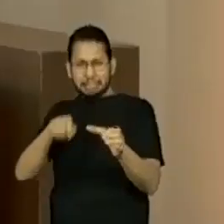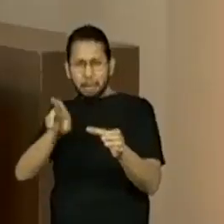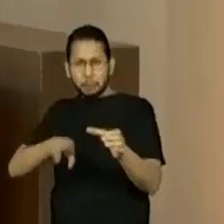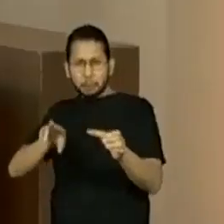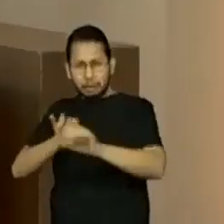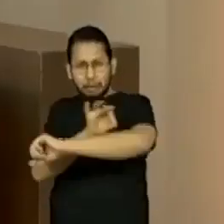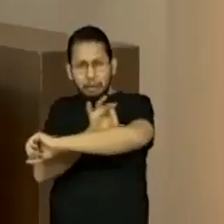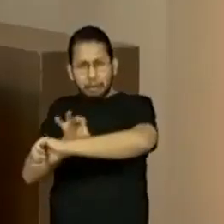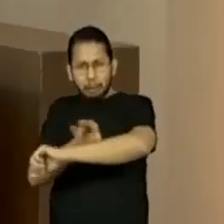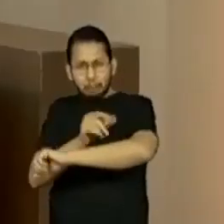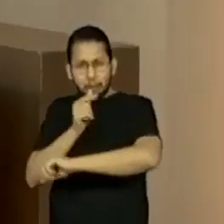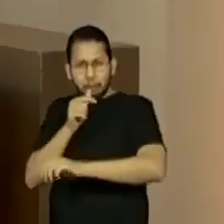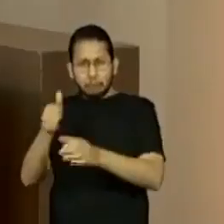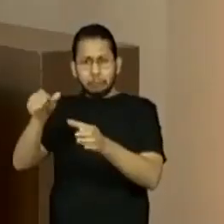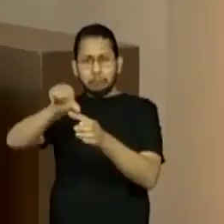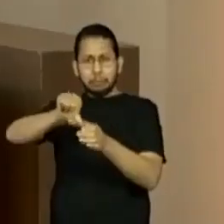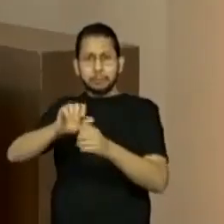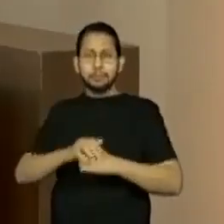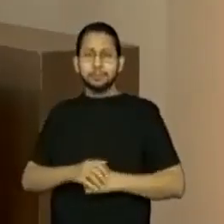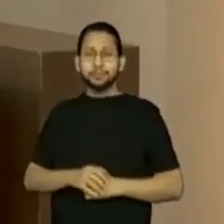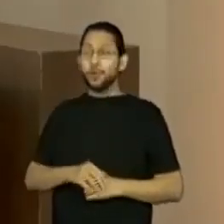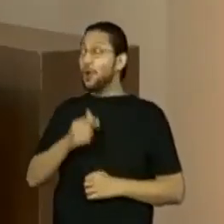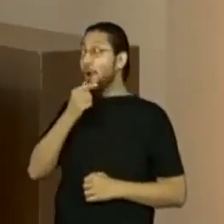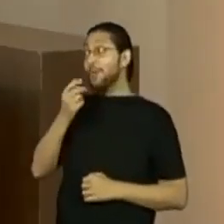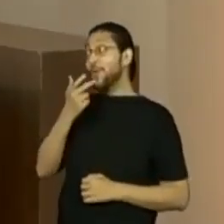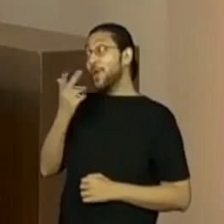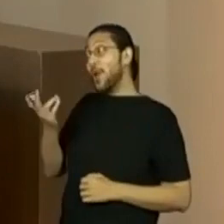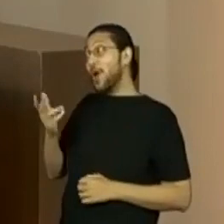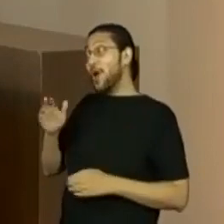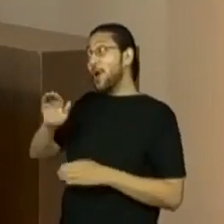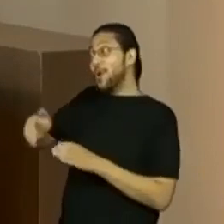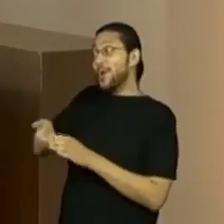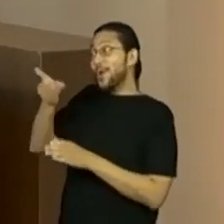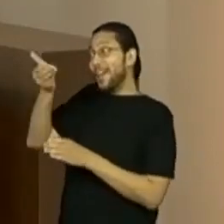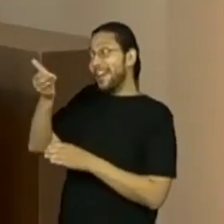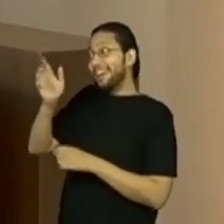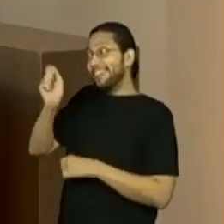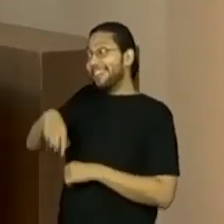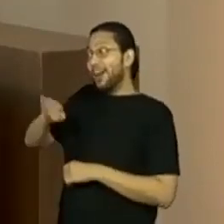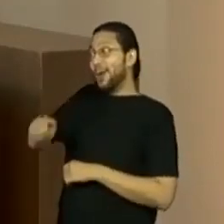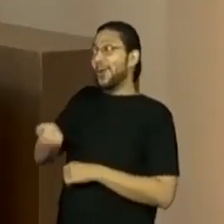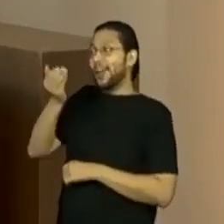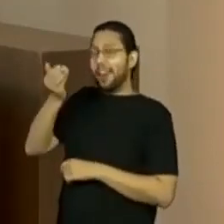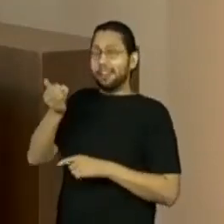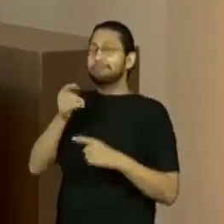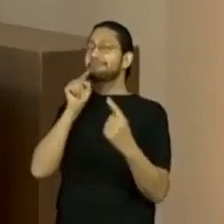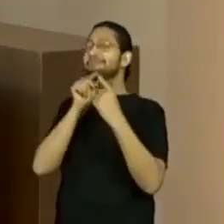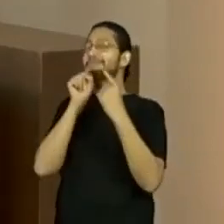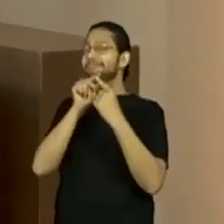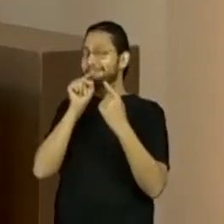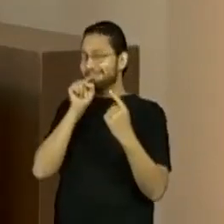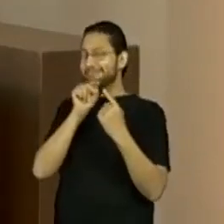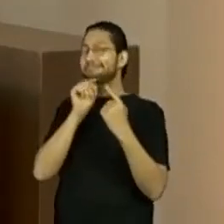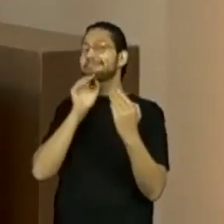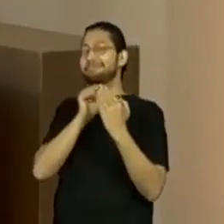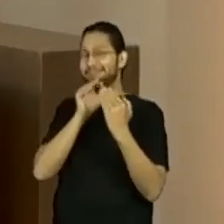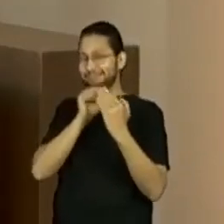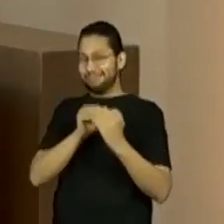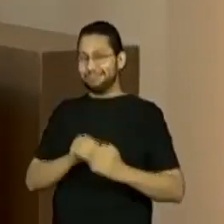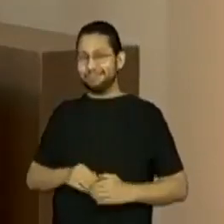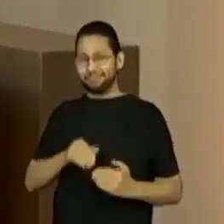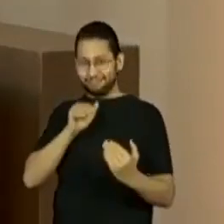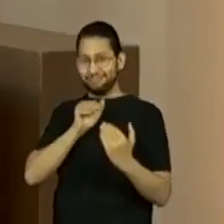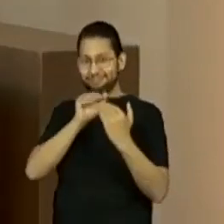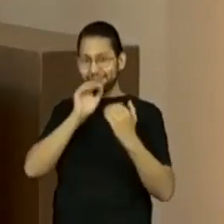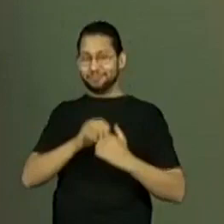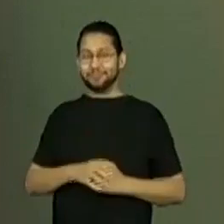Olha que legal, o Jefferson indicou a colher. Acho que ele chegou perto do seu Olha. pensamento, né, pro Carol? Que legal. Bom,